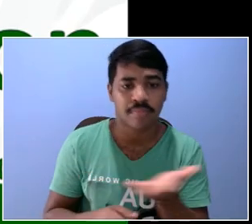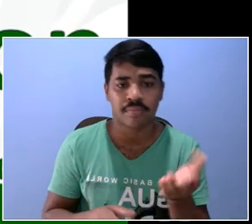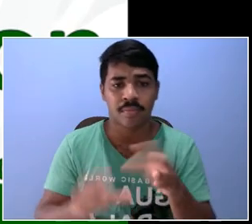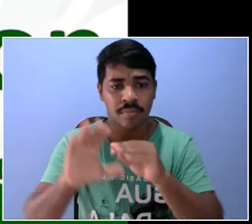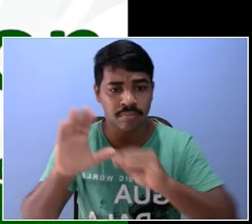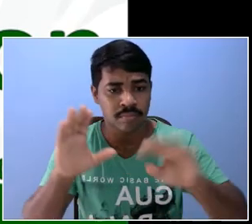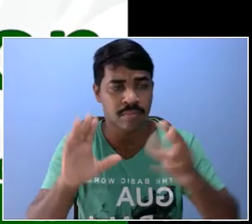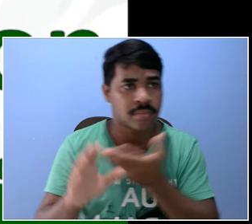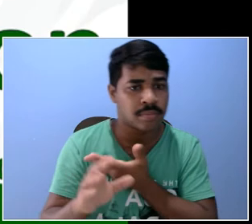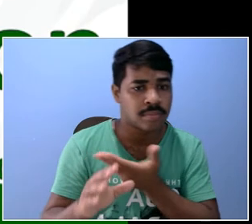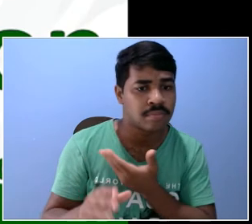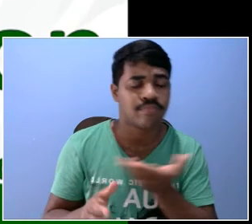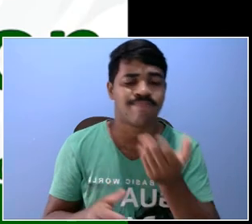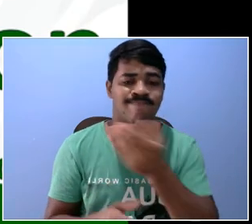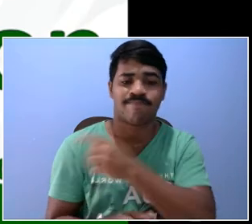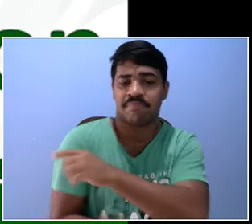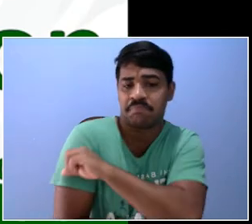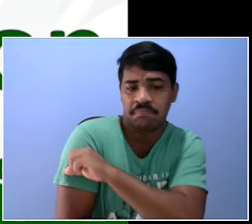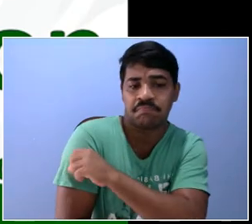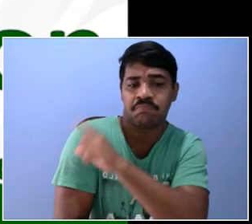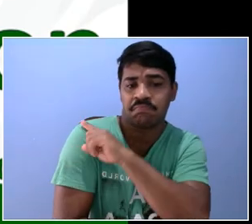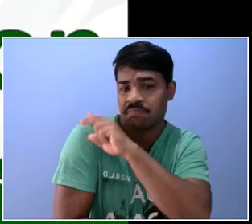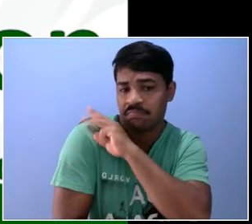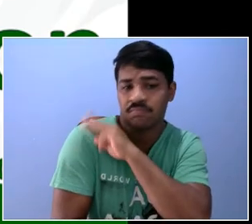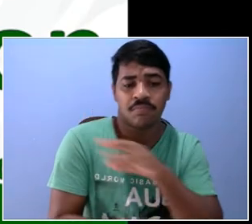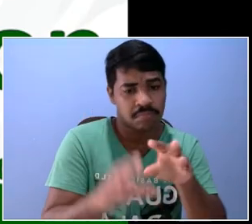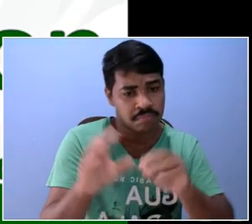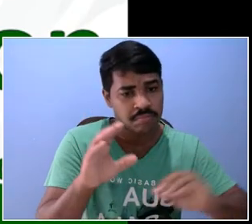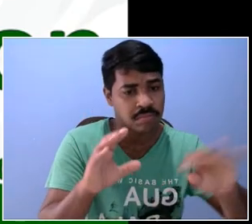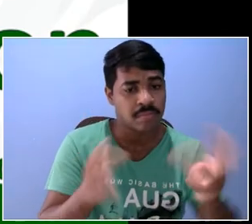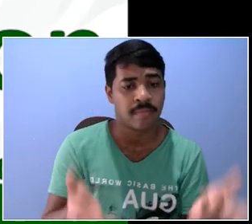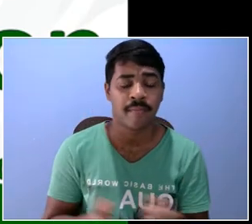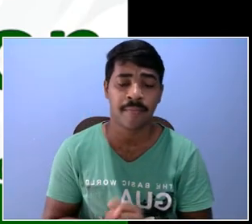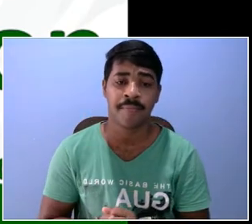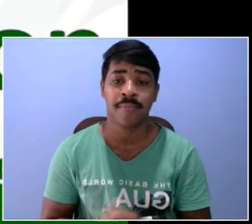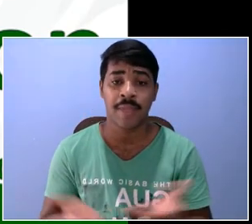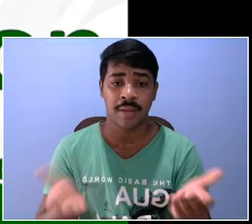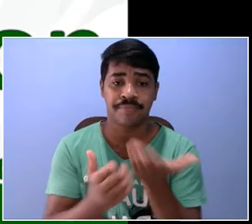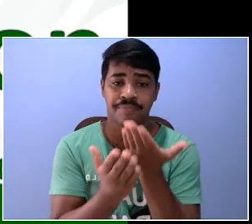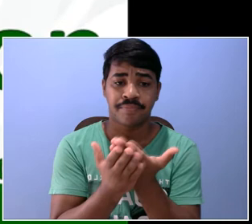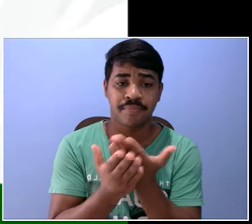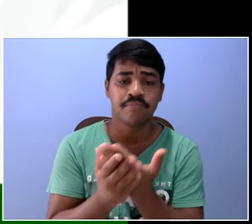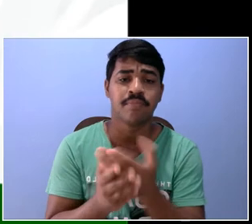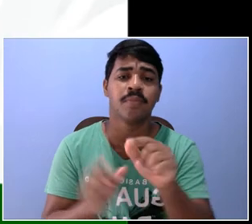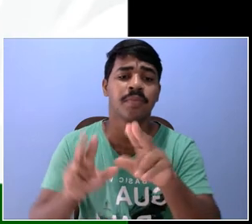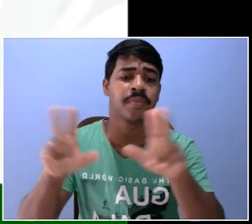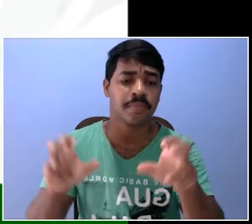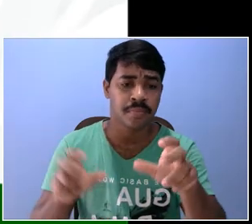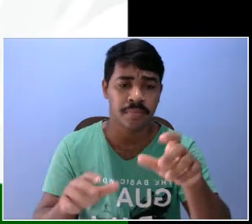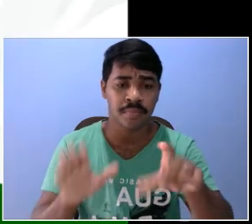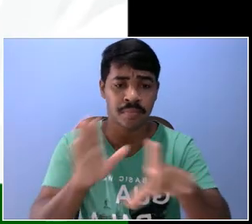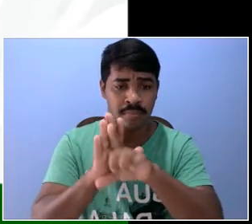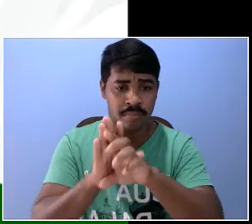os seus amigos, beleza? Sem mais delongas, vamos para a nossa aula, como eu falei, leis de Newton.